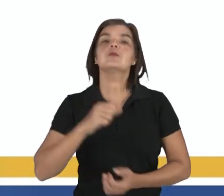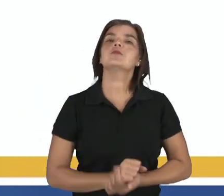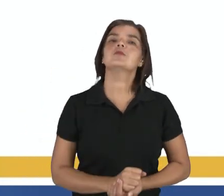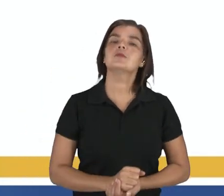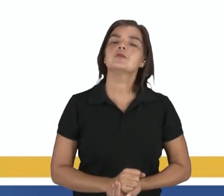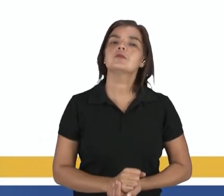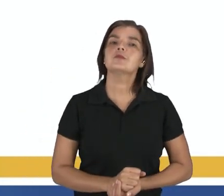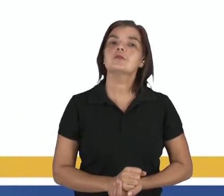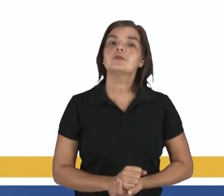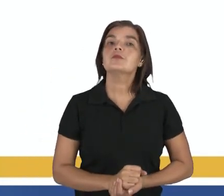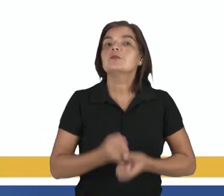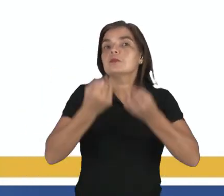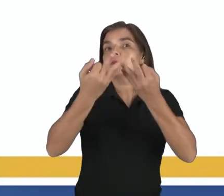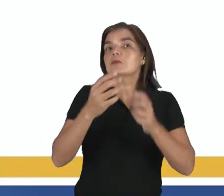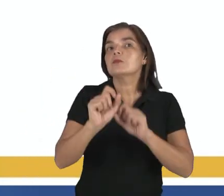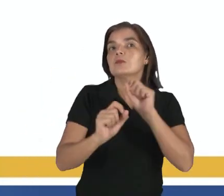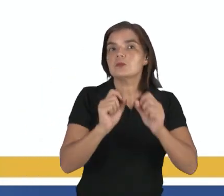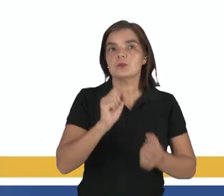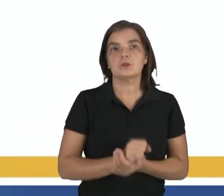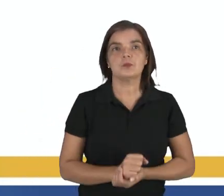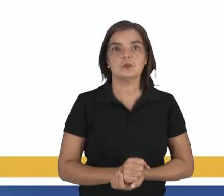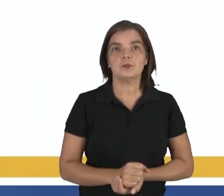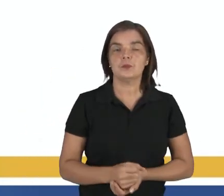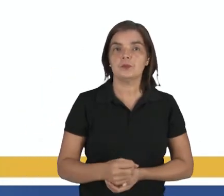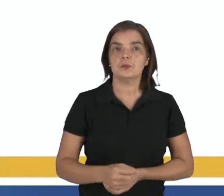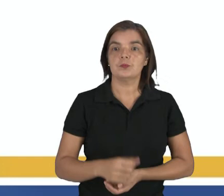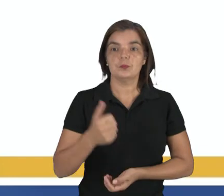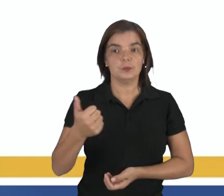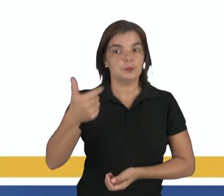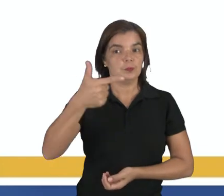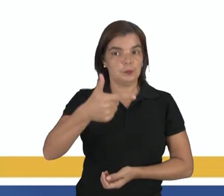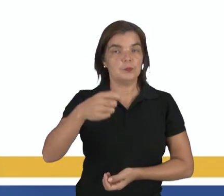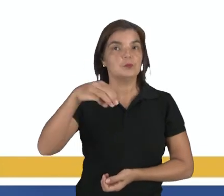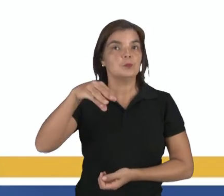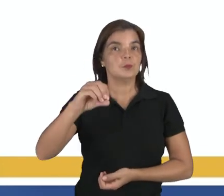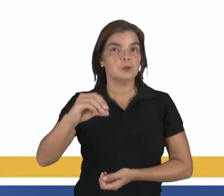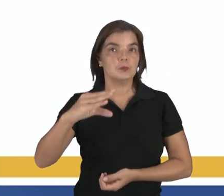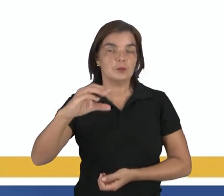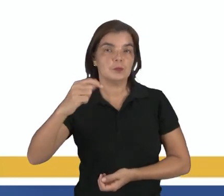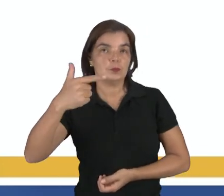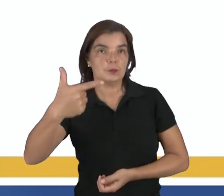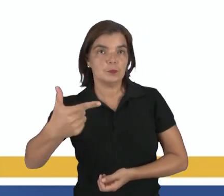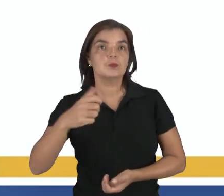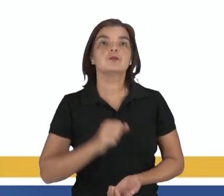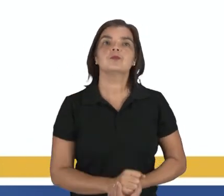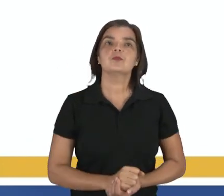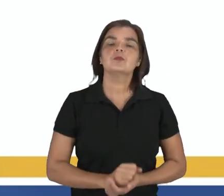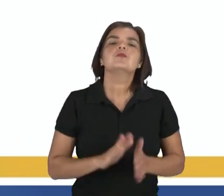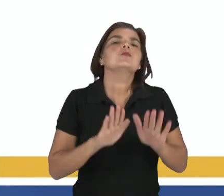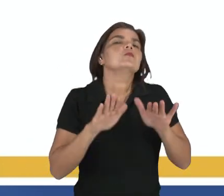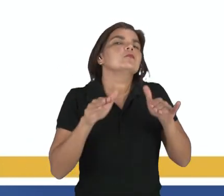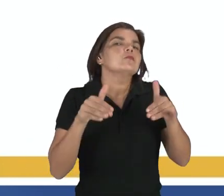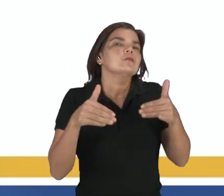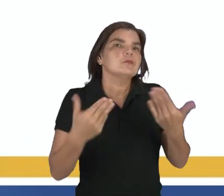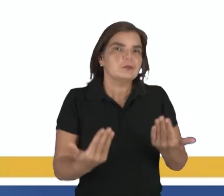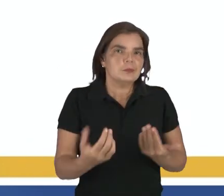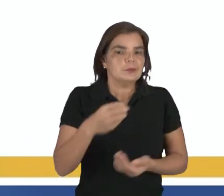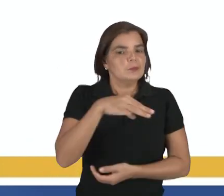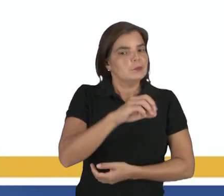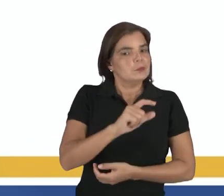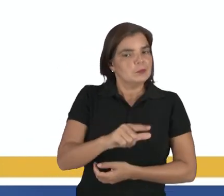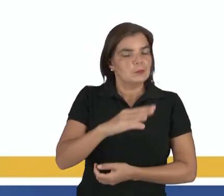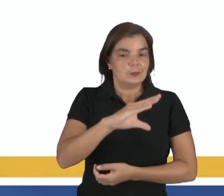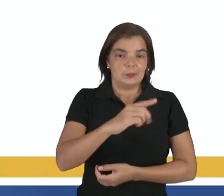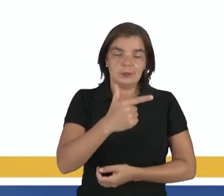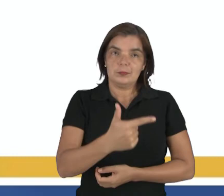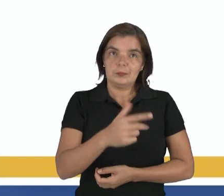E o que o exercício quer? Se eu tenho 12 mols na formação de CO2, quantos mols